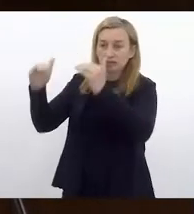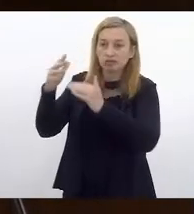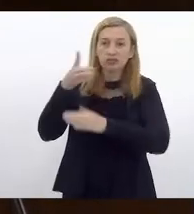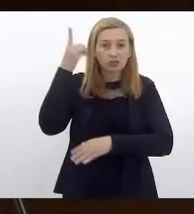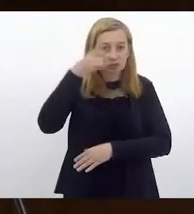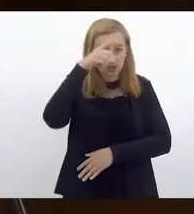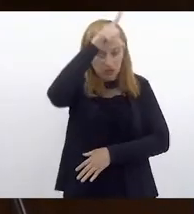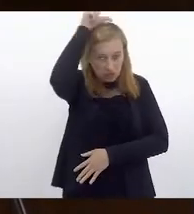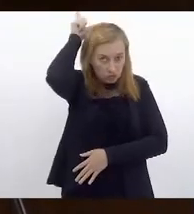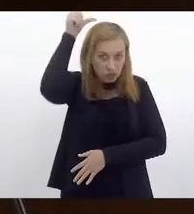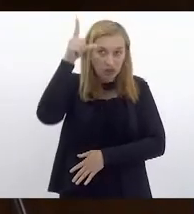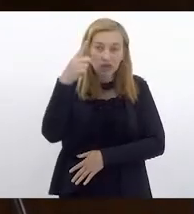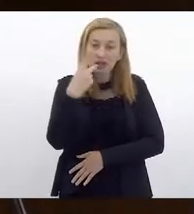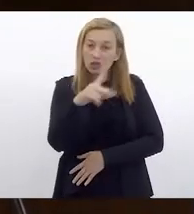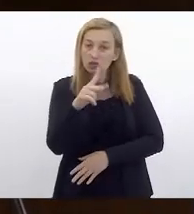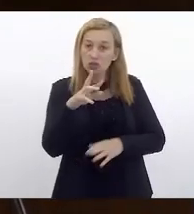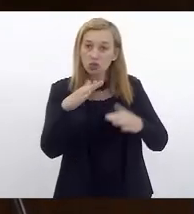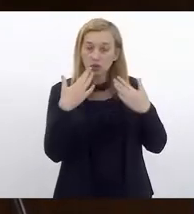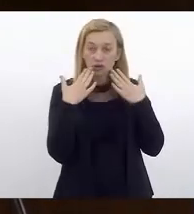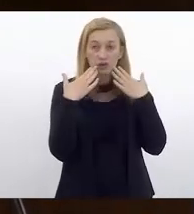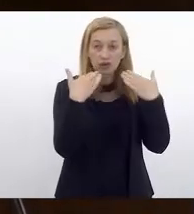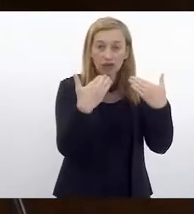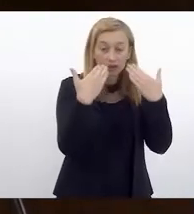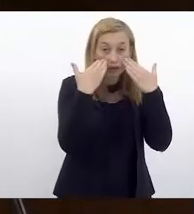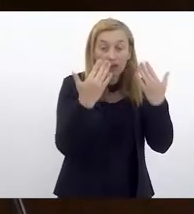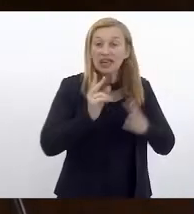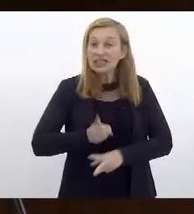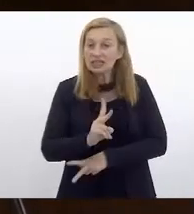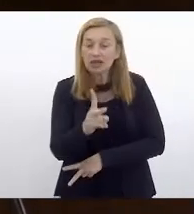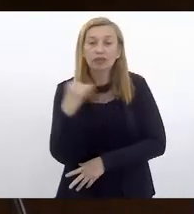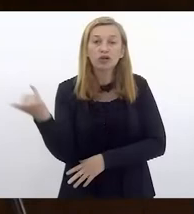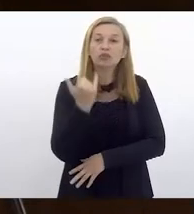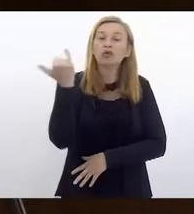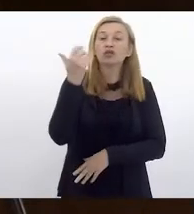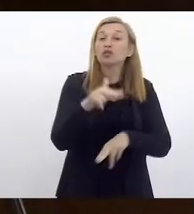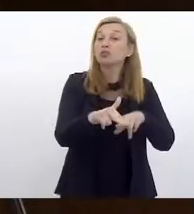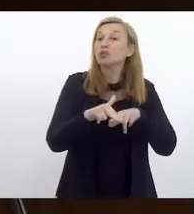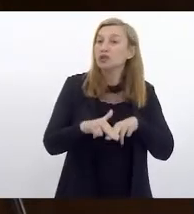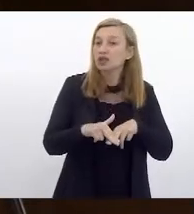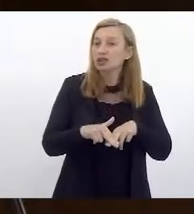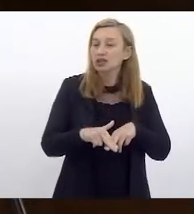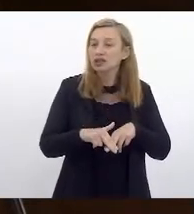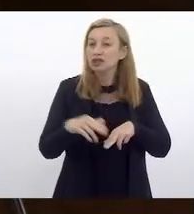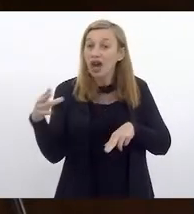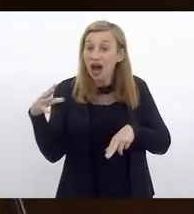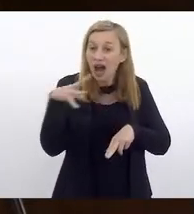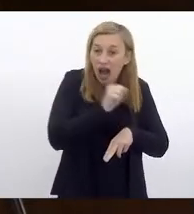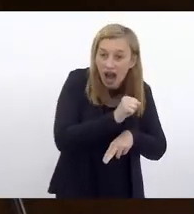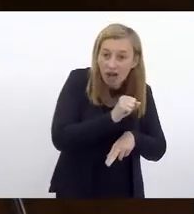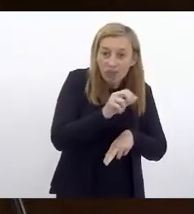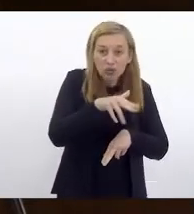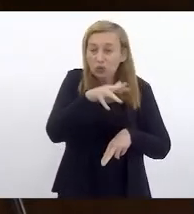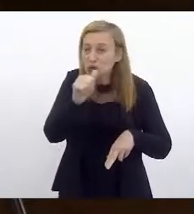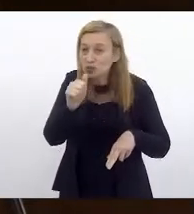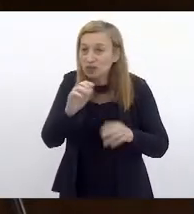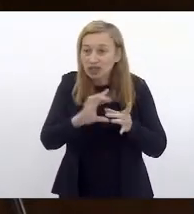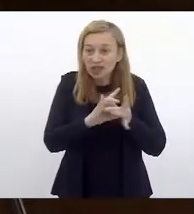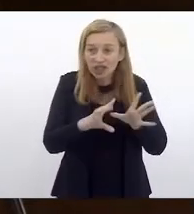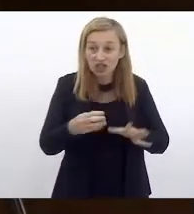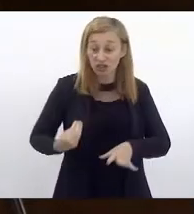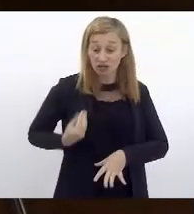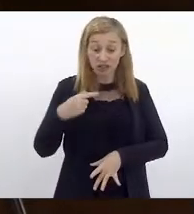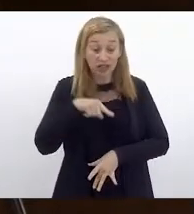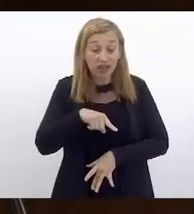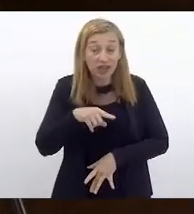Paulo, que suas audiências são sempre muito importantes e, por isso, que, ainda que rapidamente, eu nunca me furto de estar presente